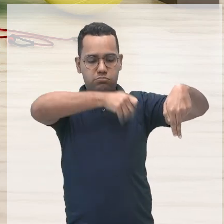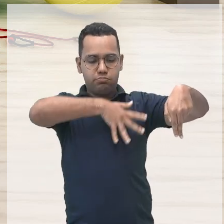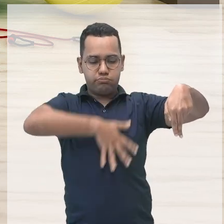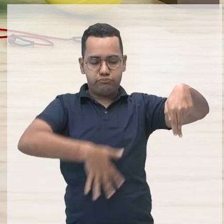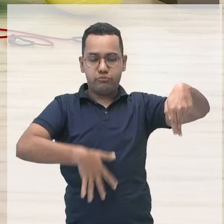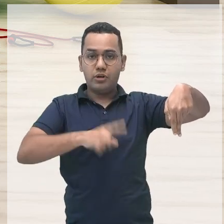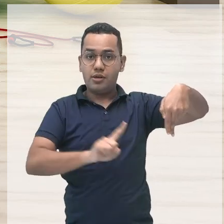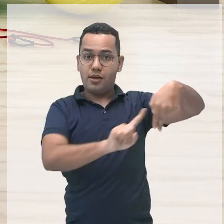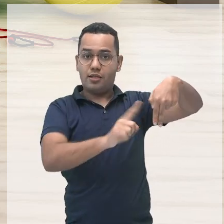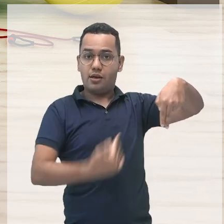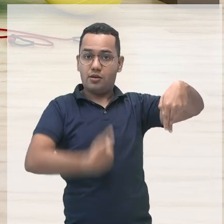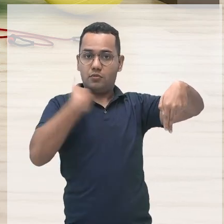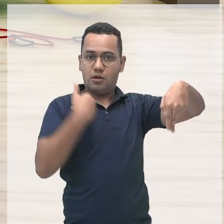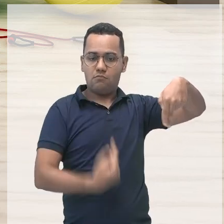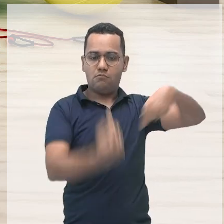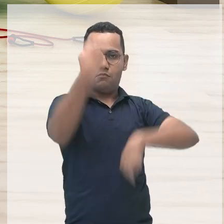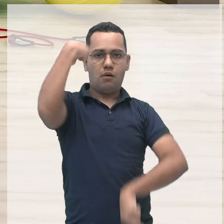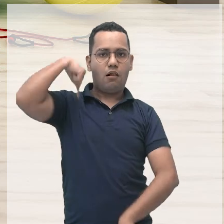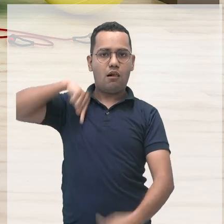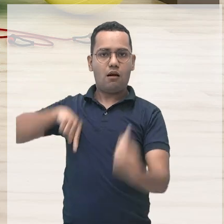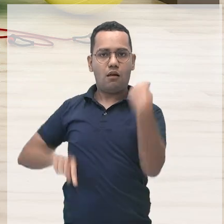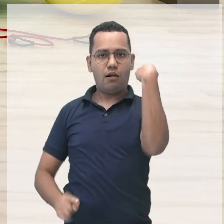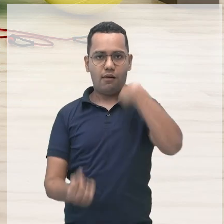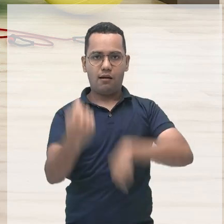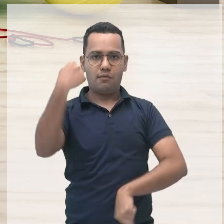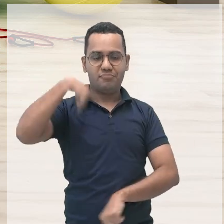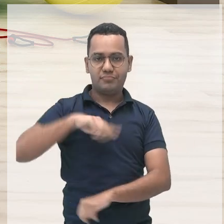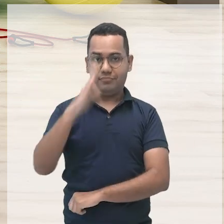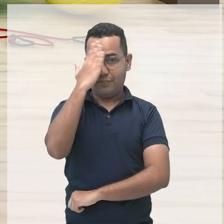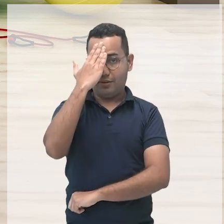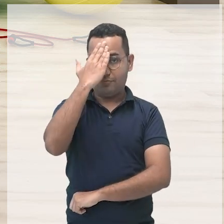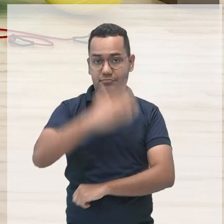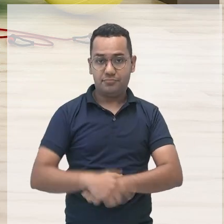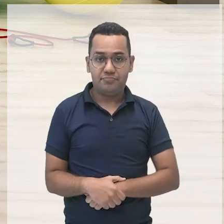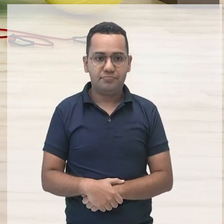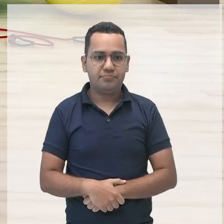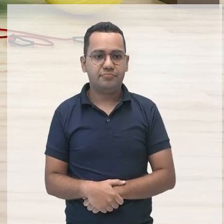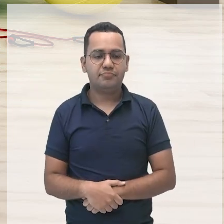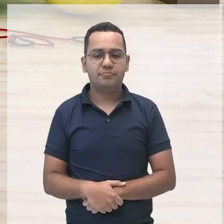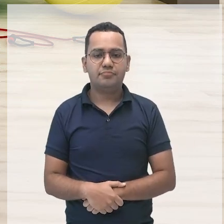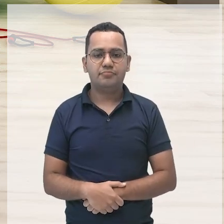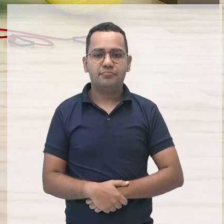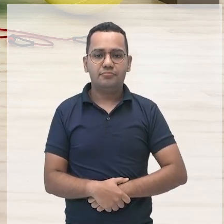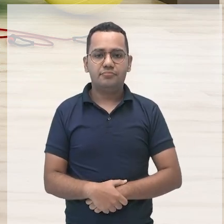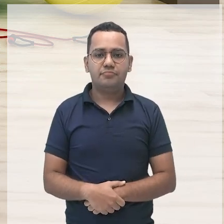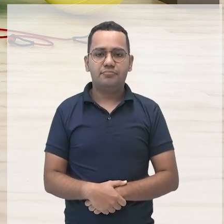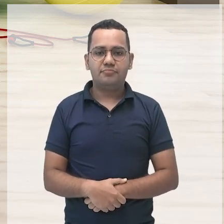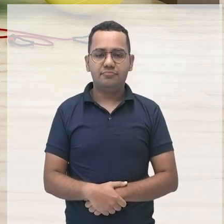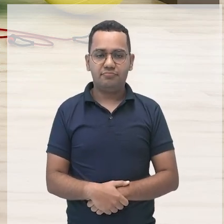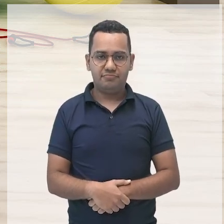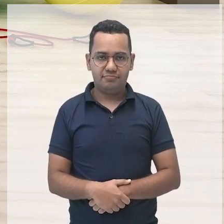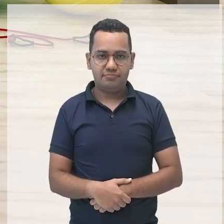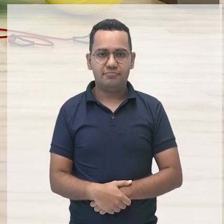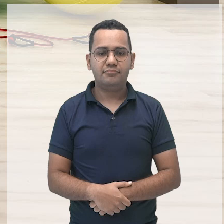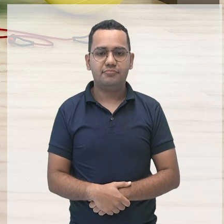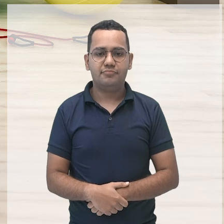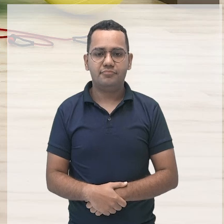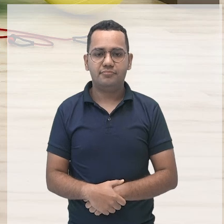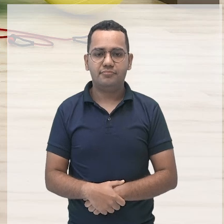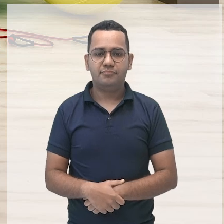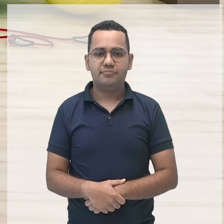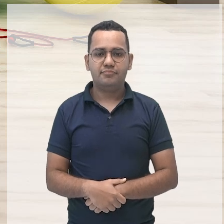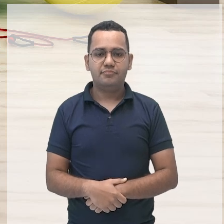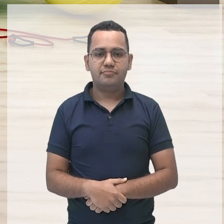verdade. Então, o sangue ele vai descendo, né? E a panturrilha ela vai ser responsável por mandar esse sangue de